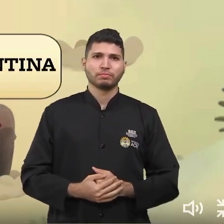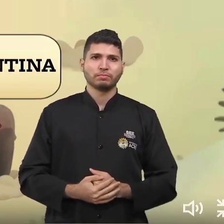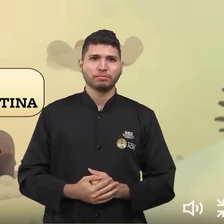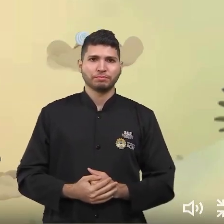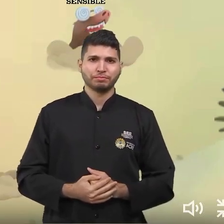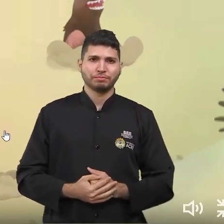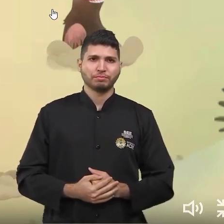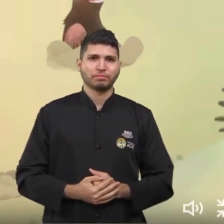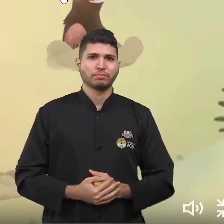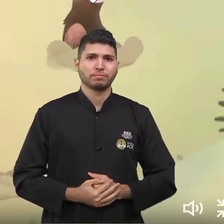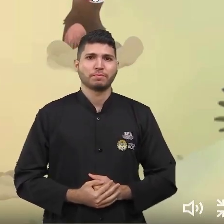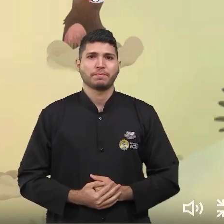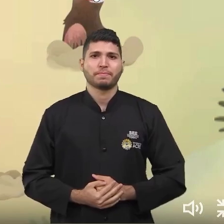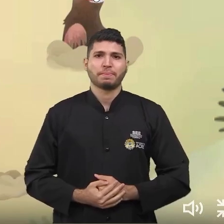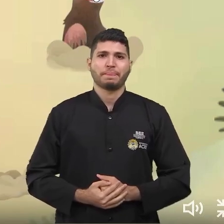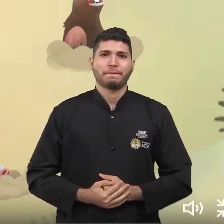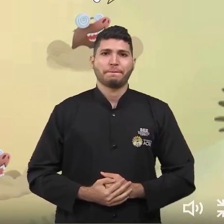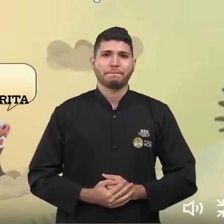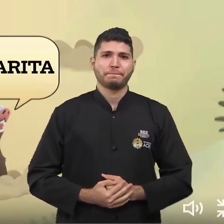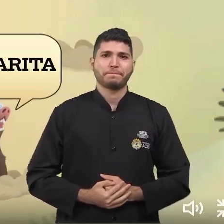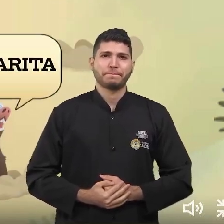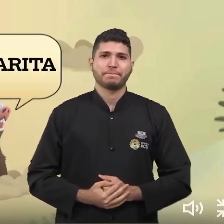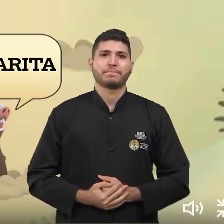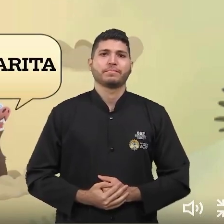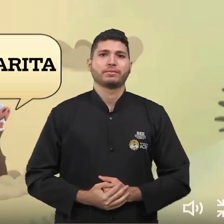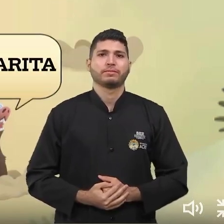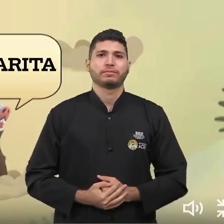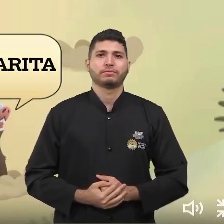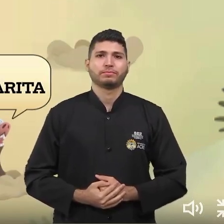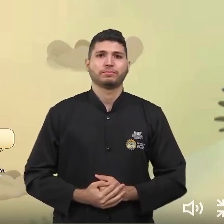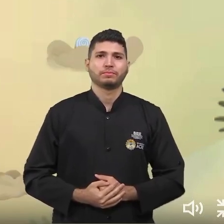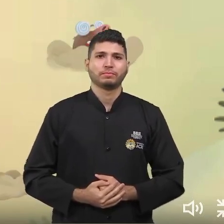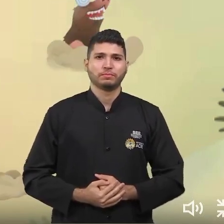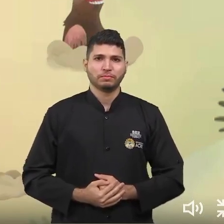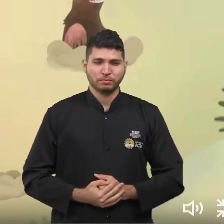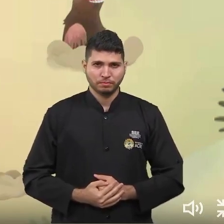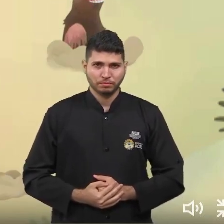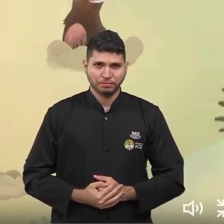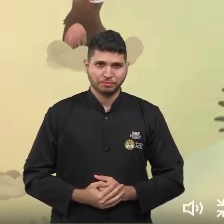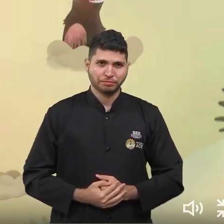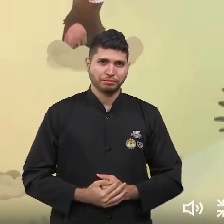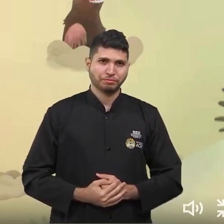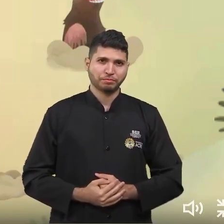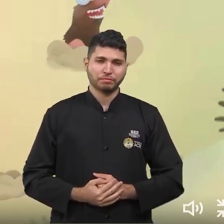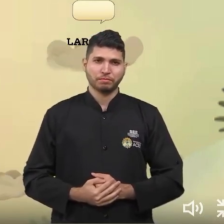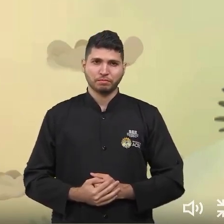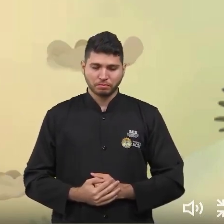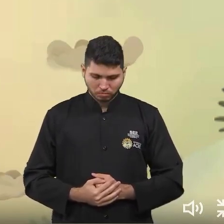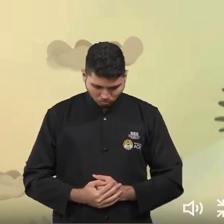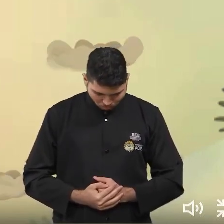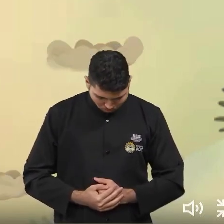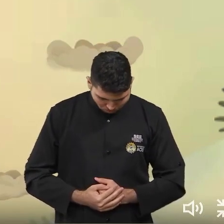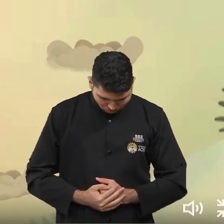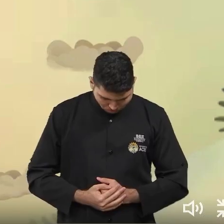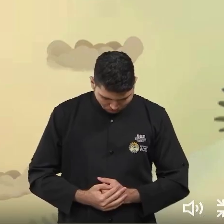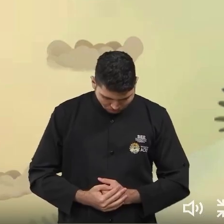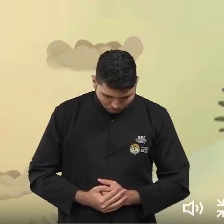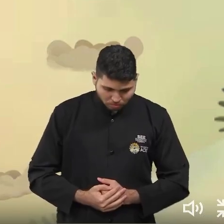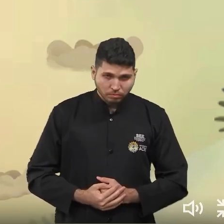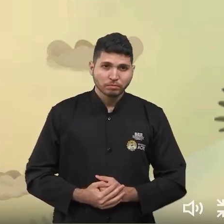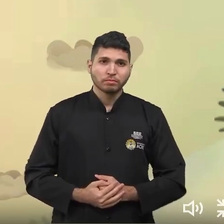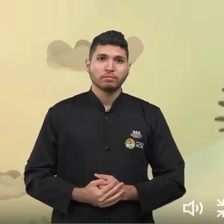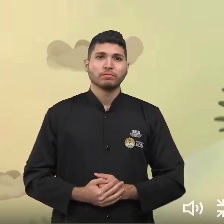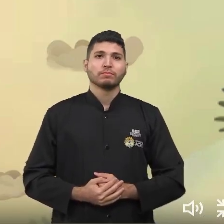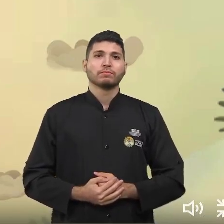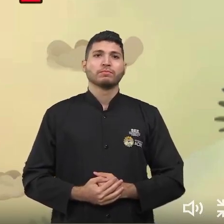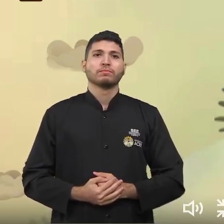nome próprio. Sensível é adjetivo, curto também. Calma, largo, tudo adjetivo. Bicicleta